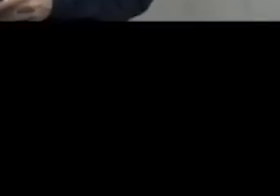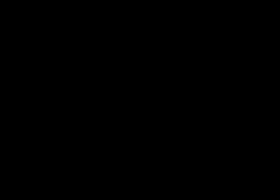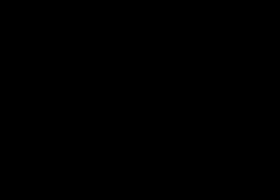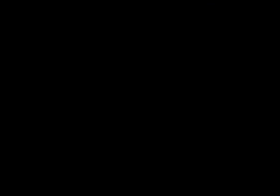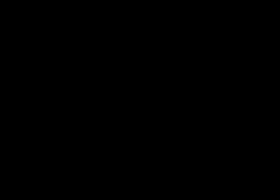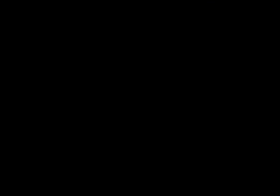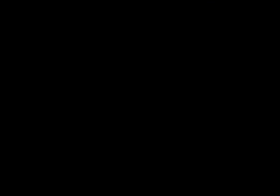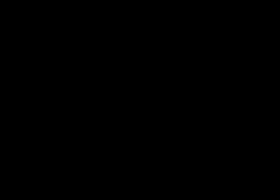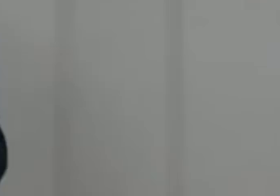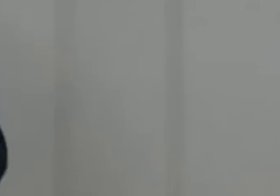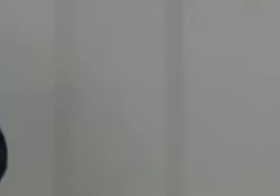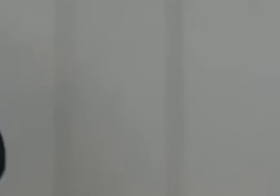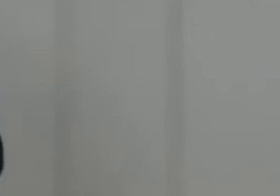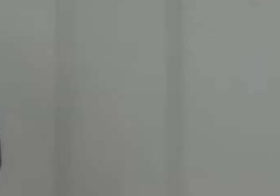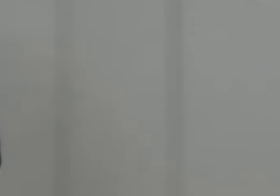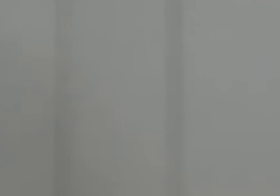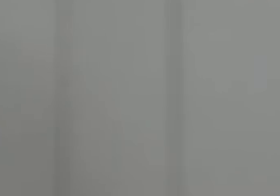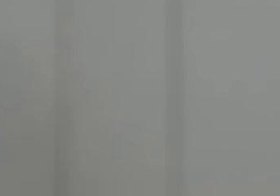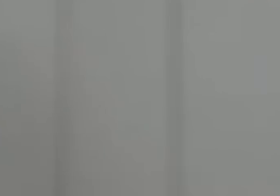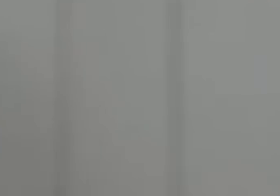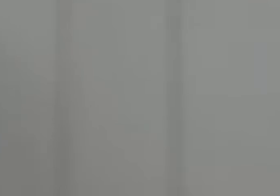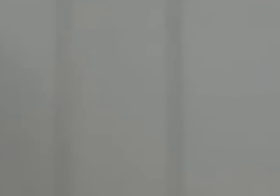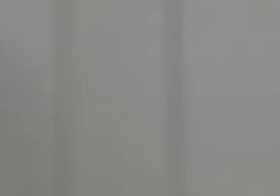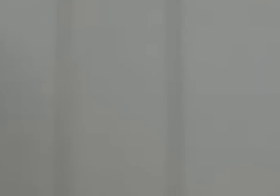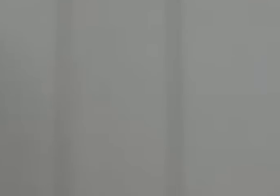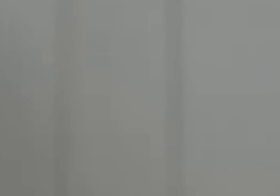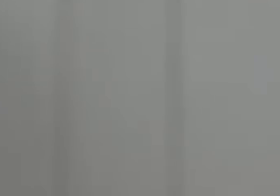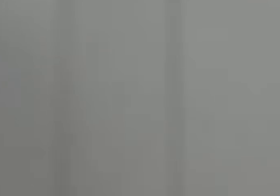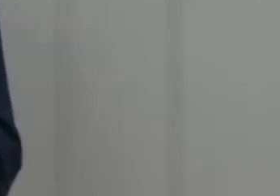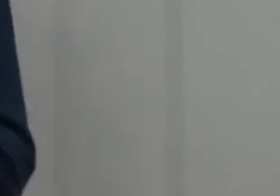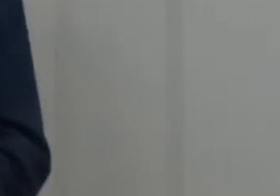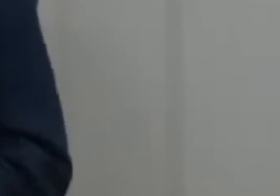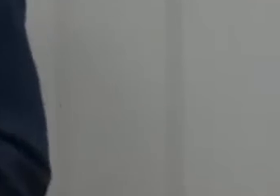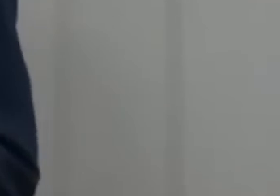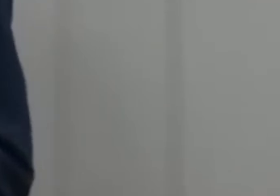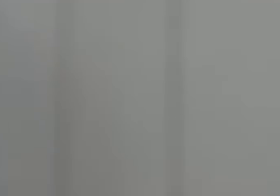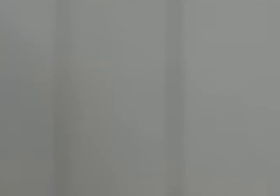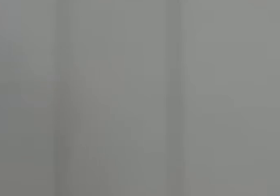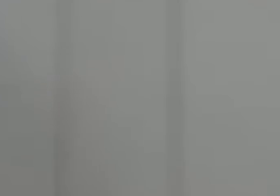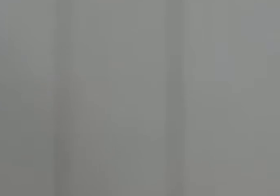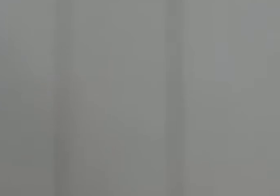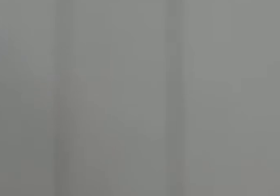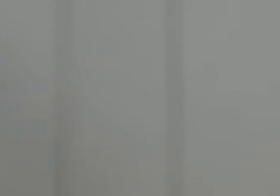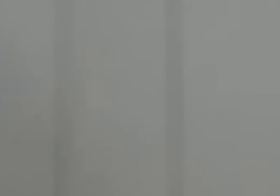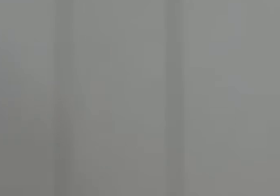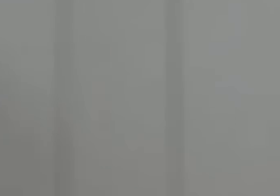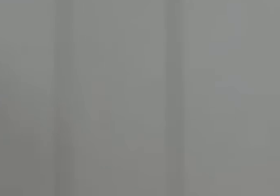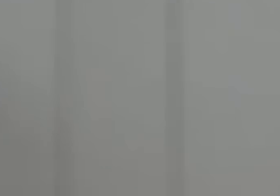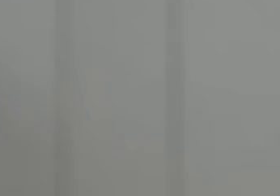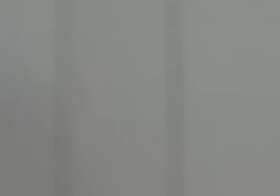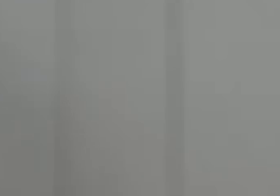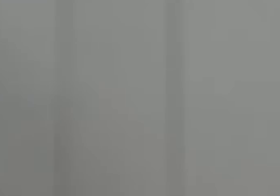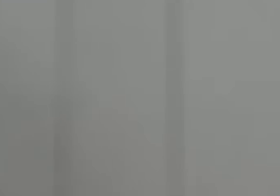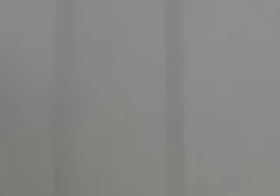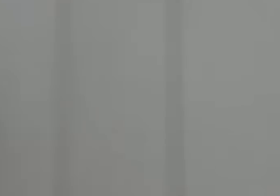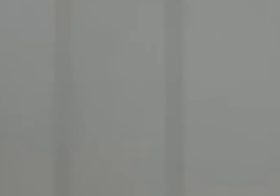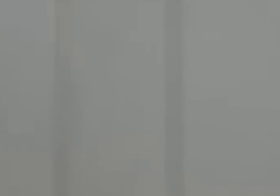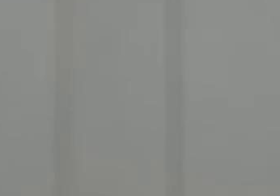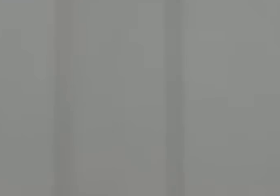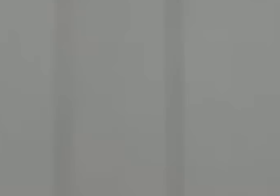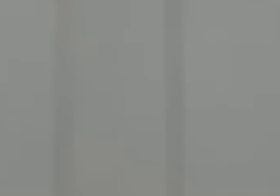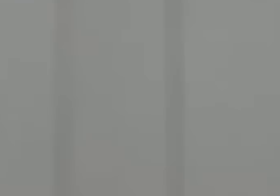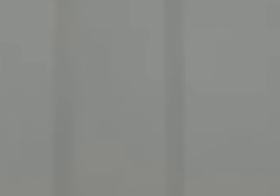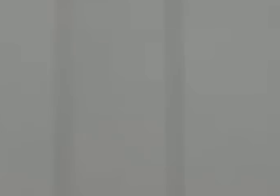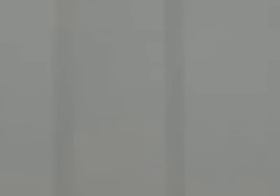bonita, provando e mostrando que o nosso planeta Terra tem uma curvatura. É uma imagem, né, retirada, né,